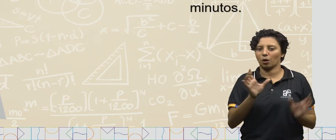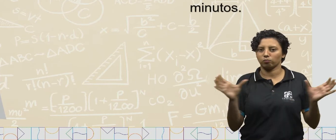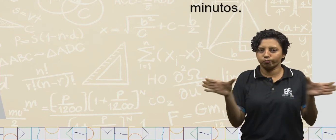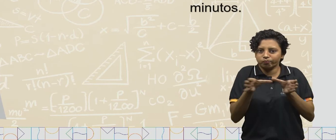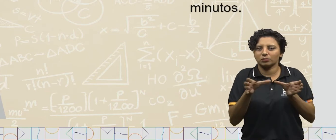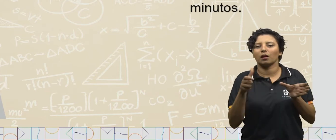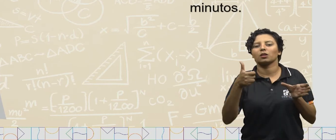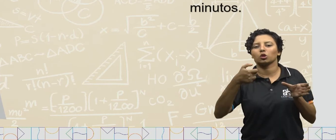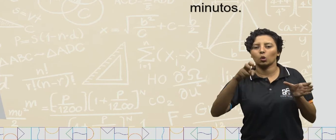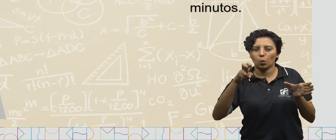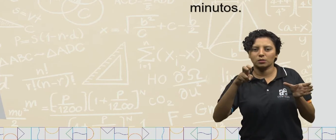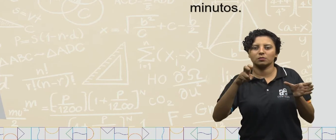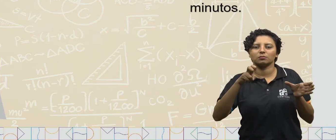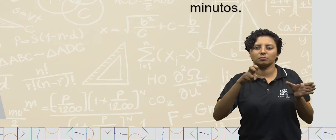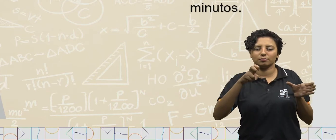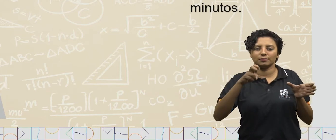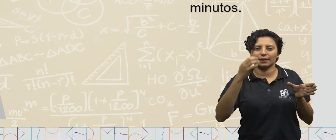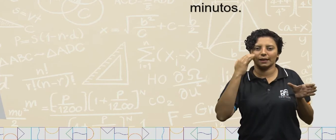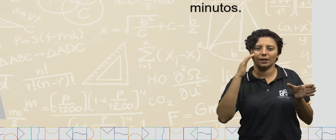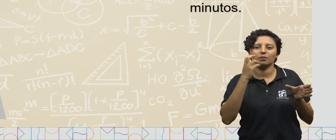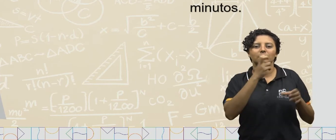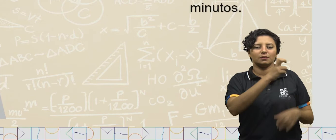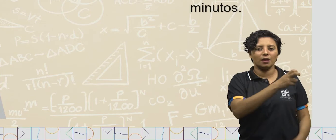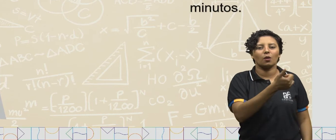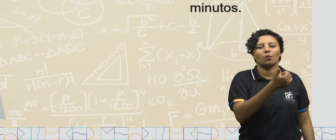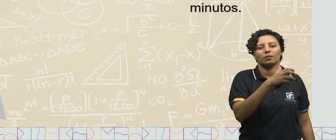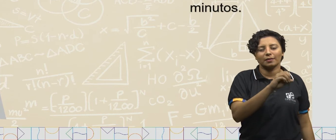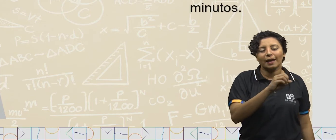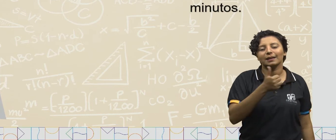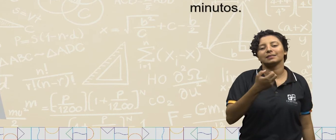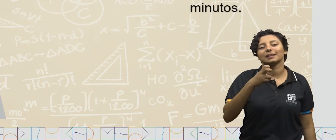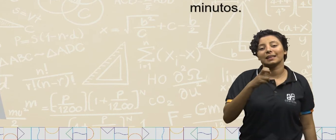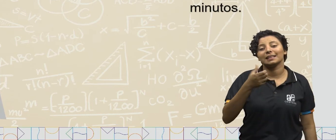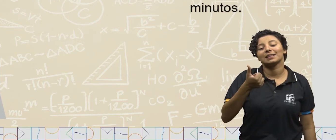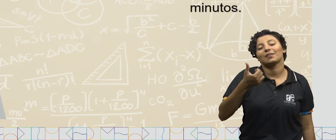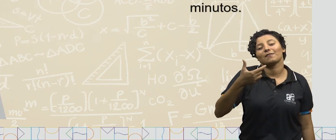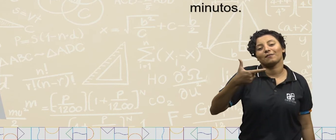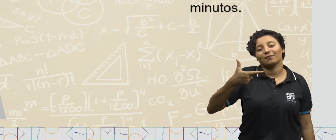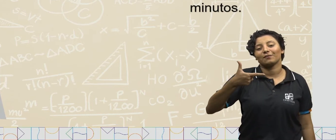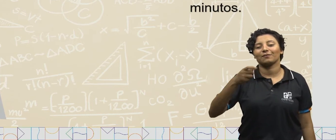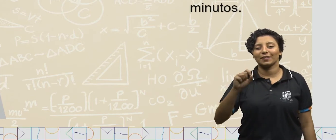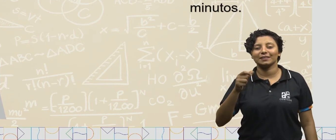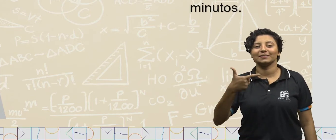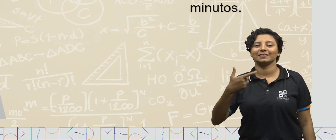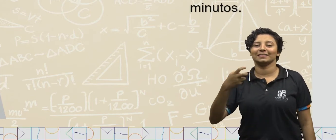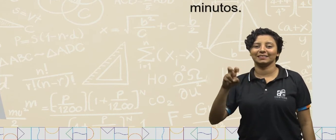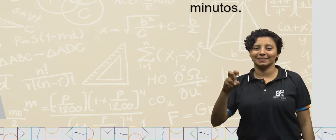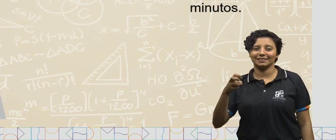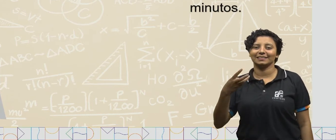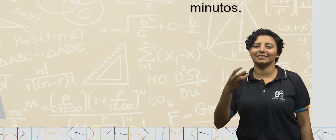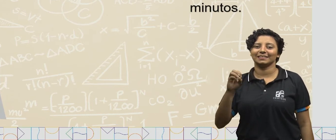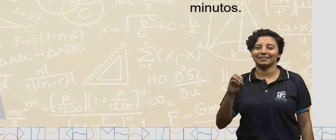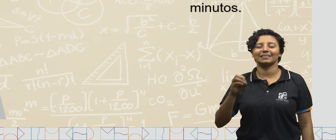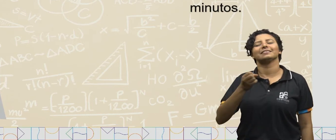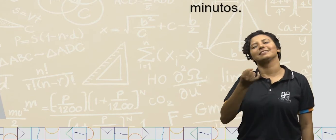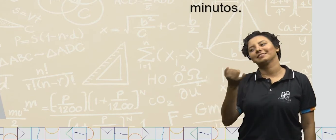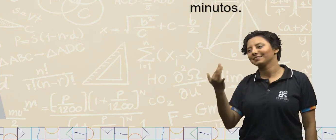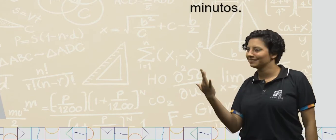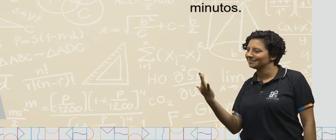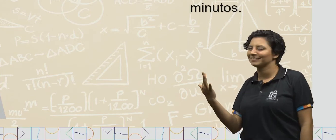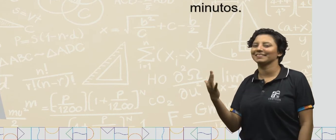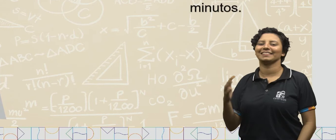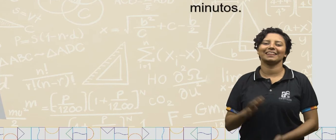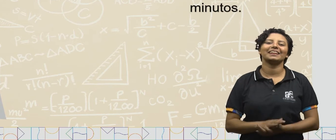5, 10, 15, 20, 25, 30, 35, até chegar a 60 minutos, nós